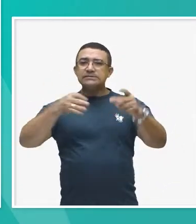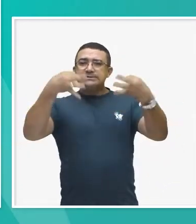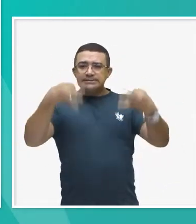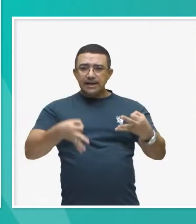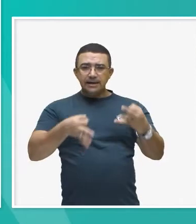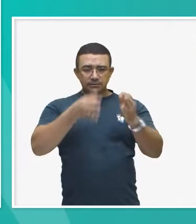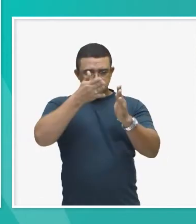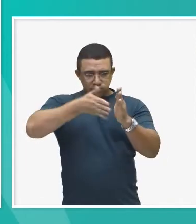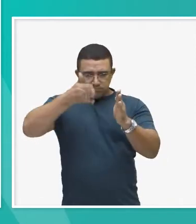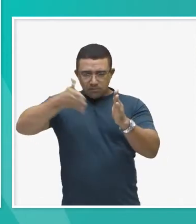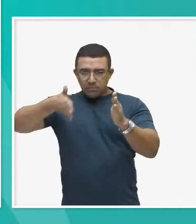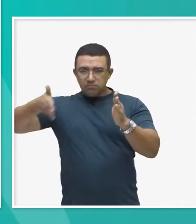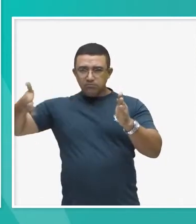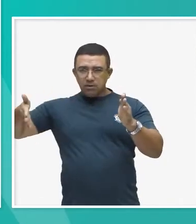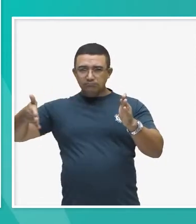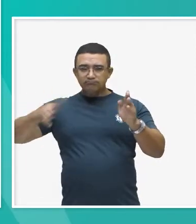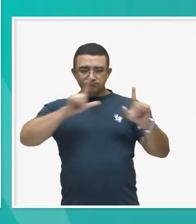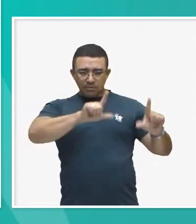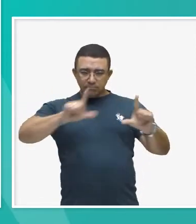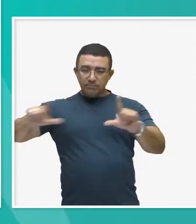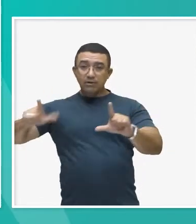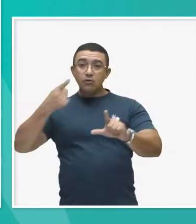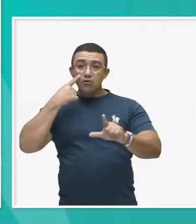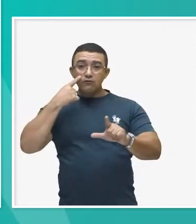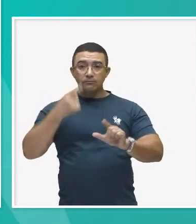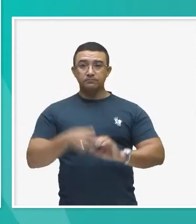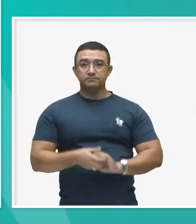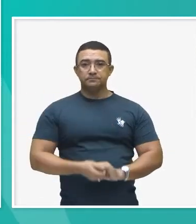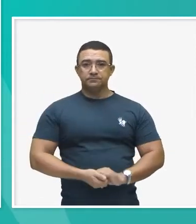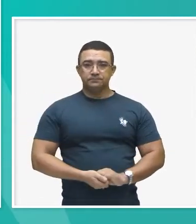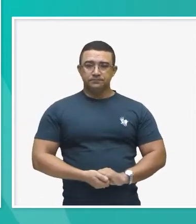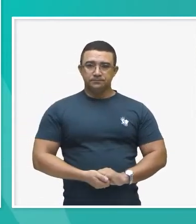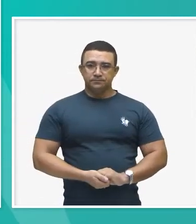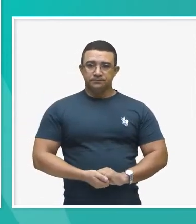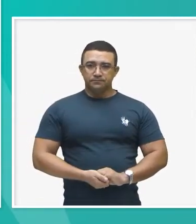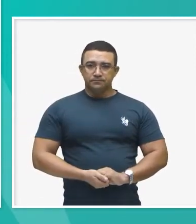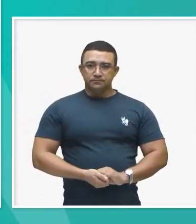a ordem correta daí no chat. Vamos lá.